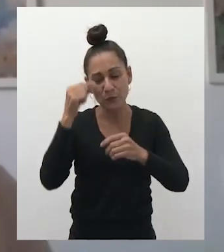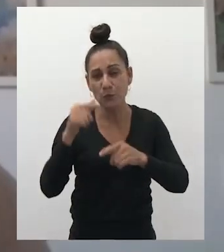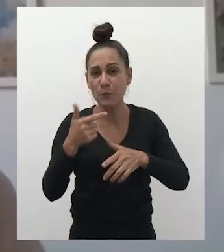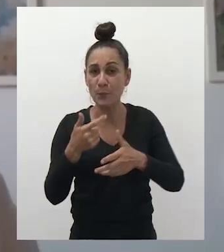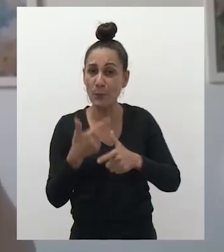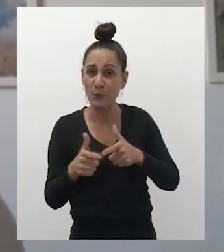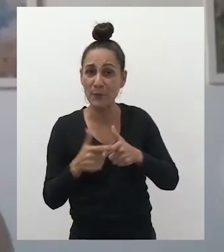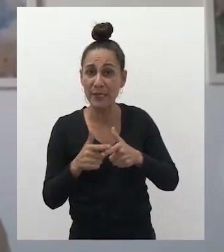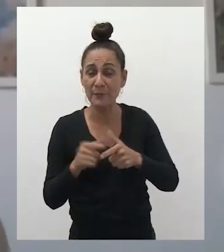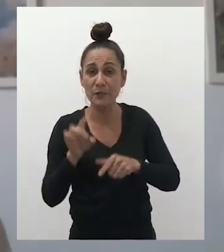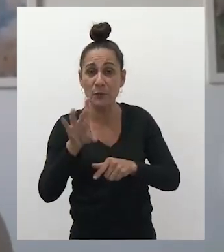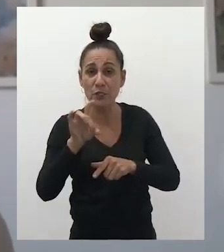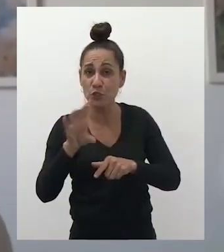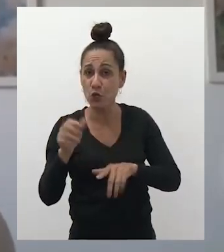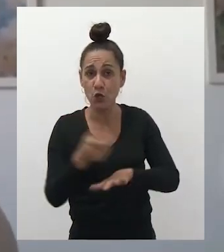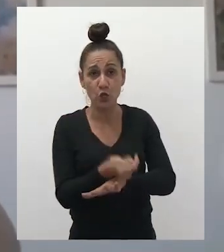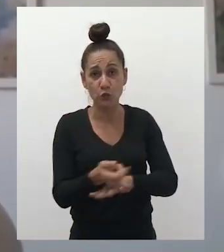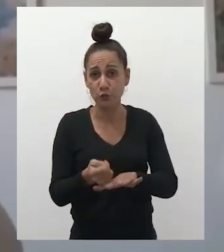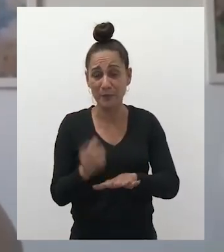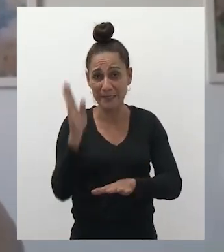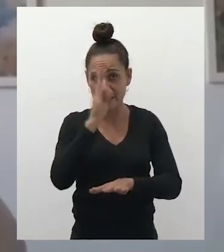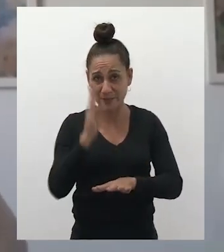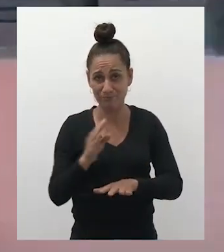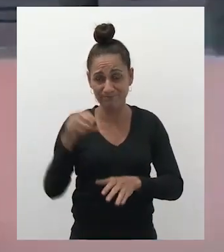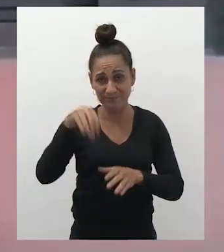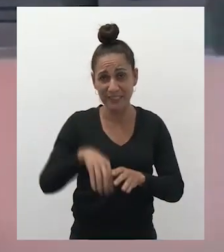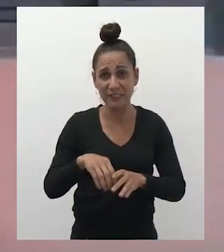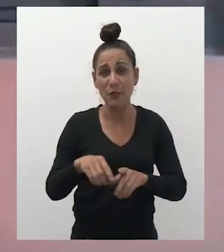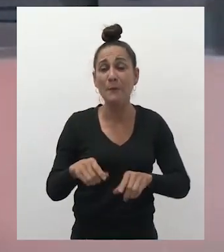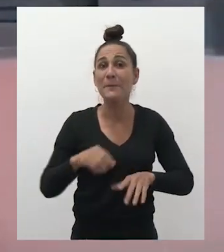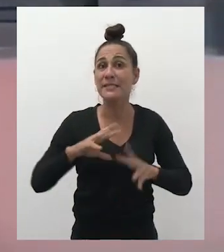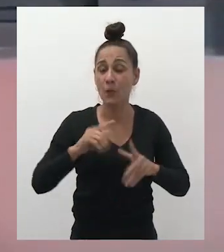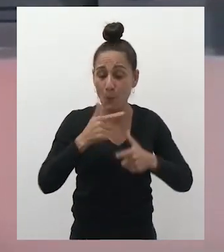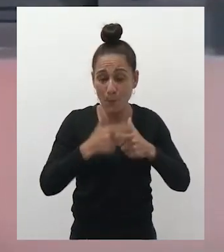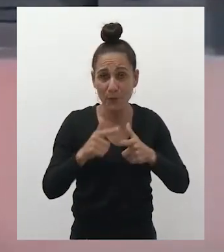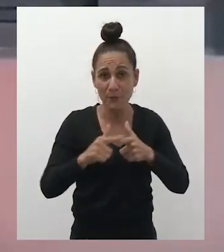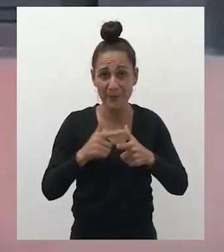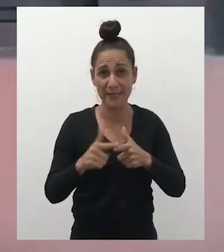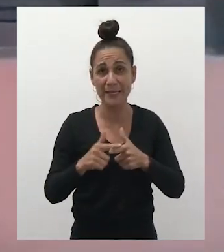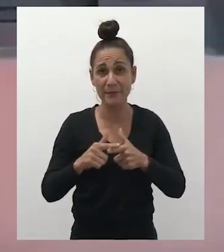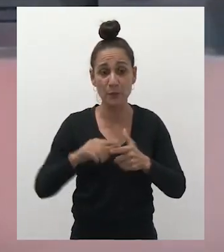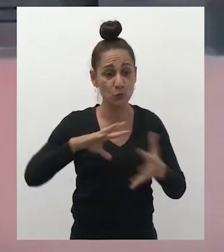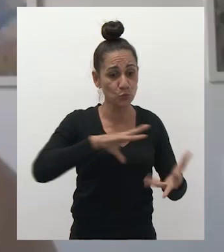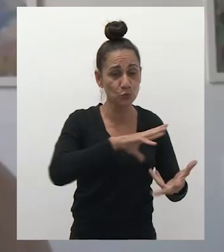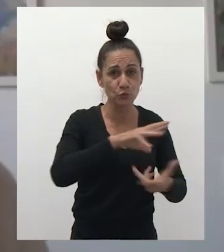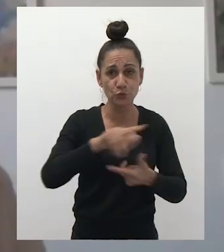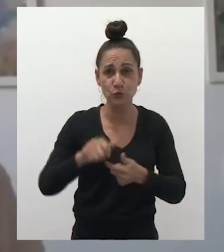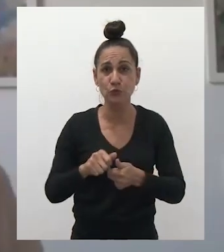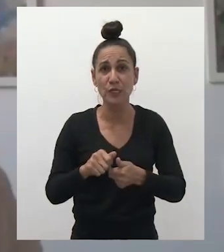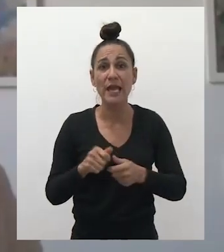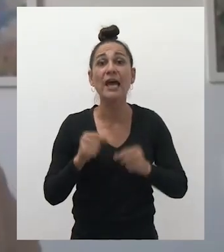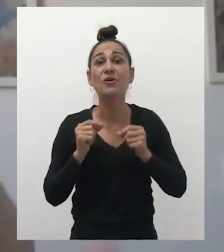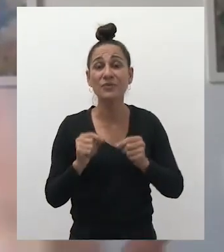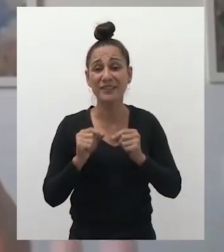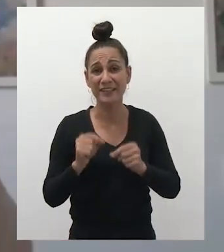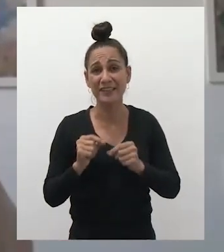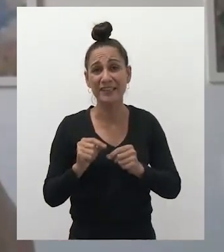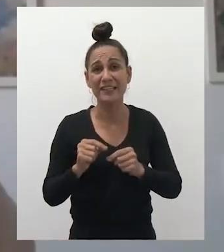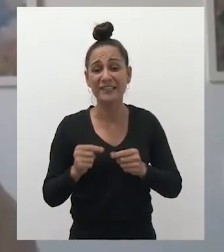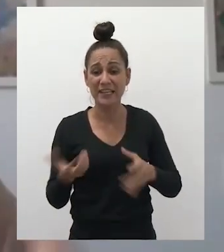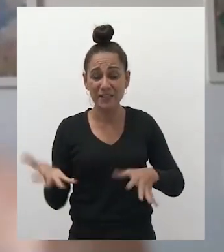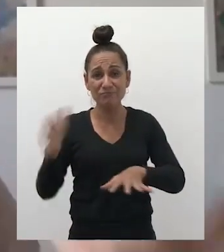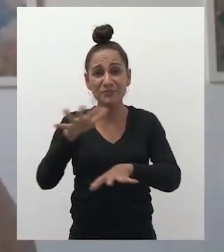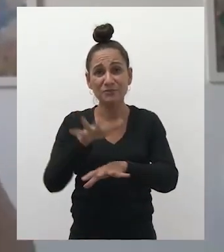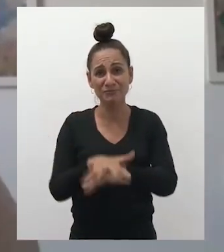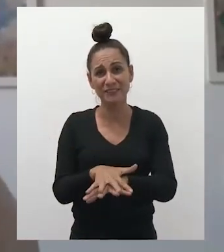Brasil, é no Brasil e no mundo. É um problema que é uma afronta à democracia, inclusive. Esse é um dos